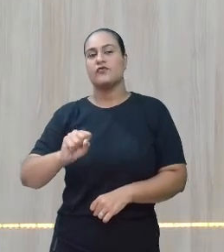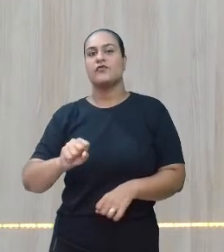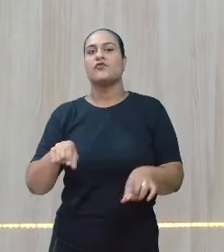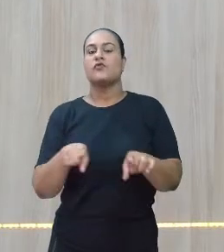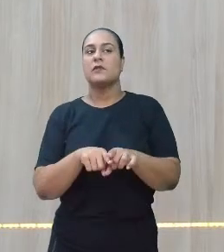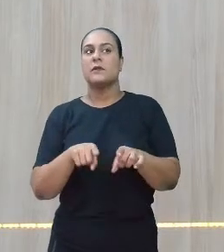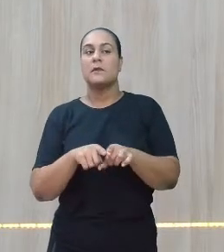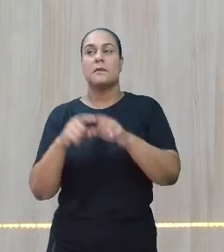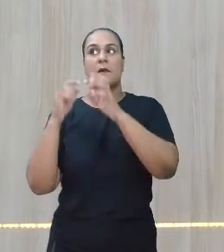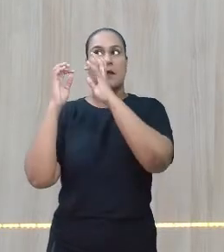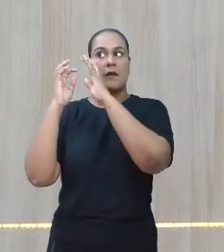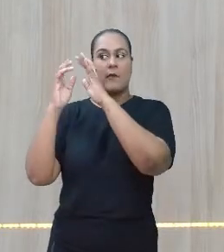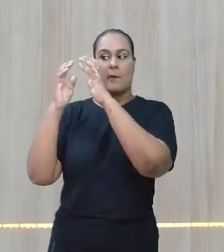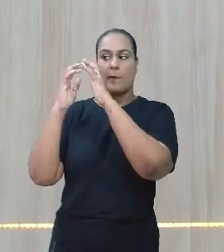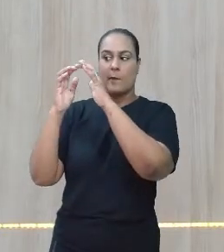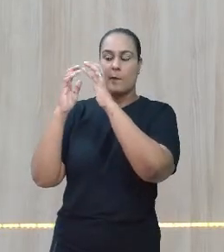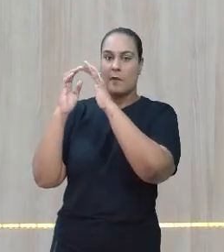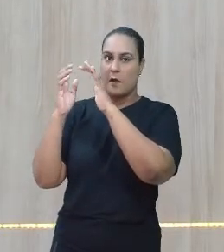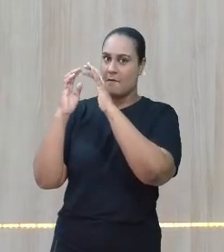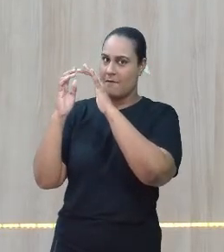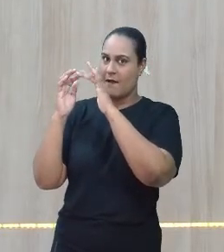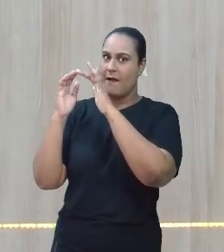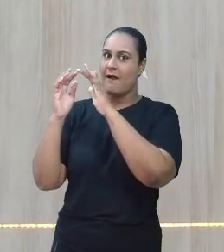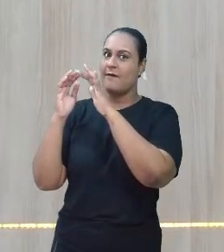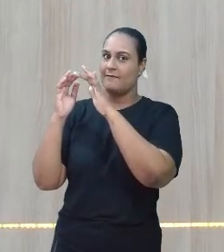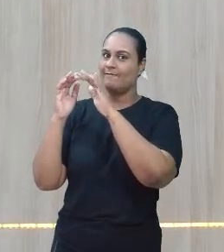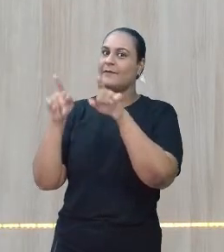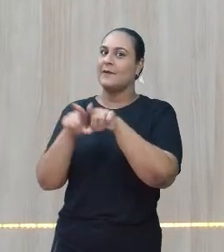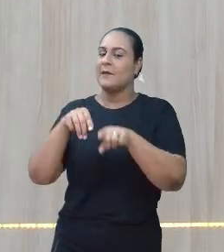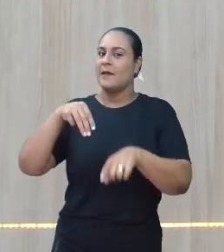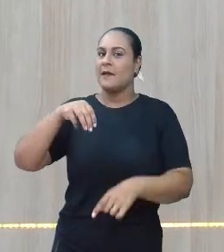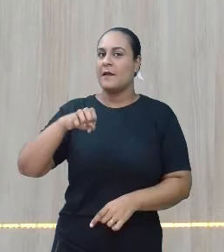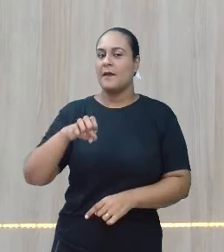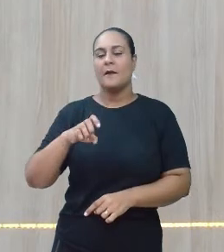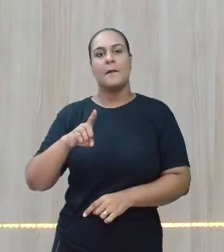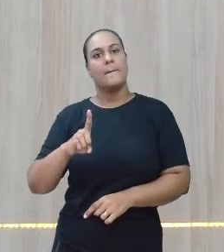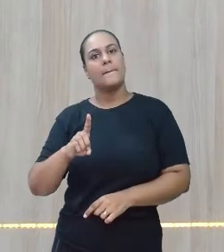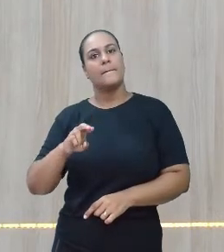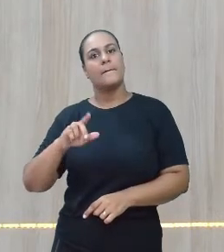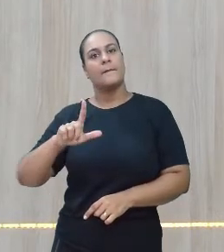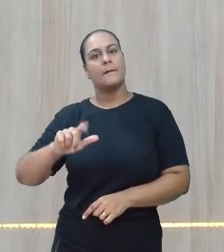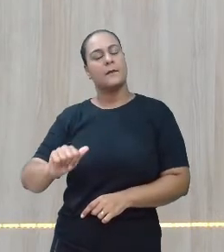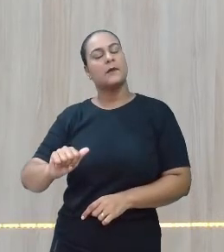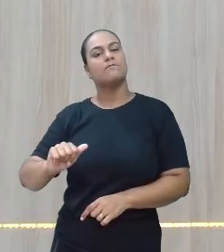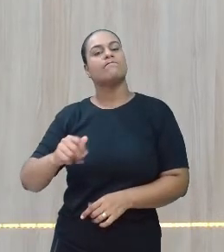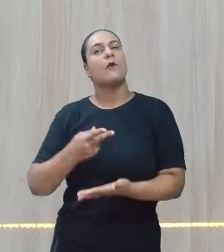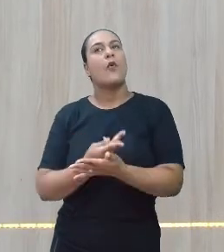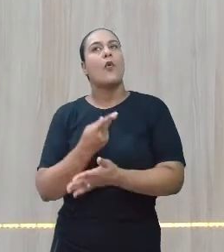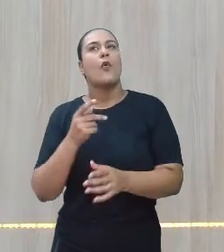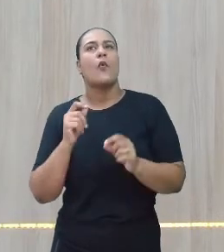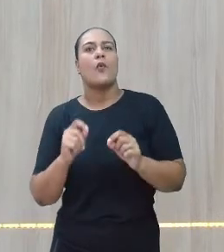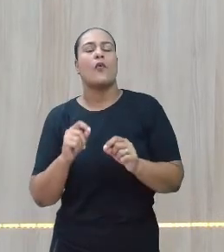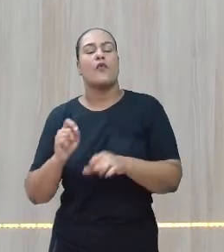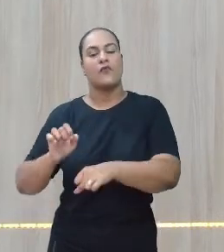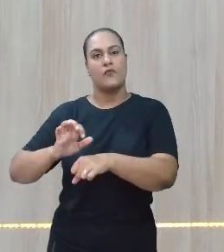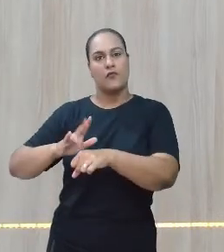em relação ao encéfalo e à medula, né? Que pode ocasionar por a infecção viral